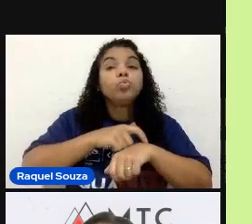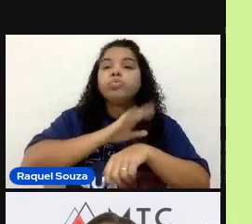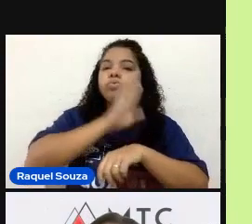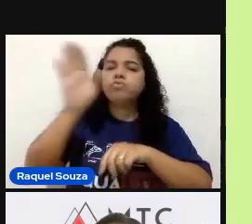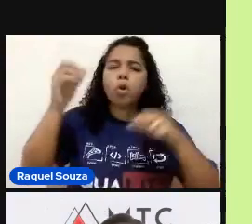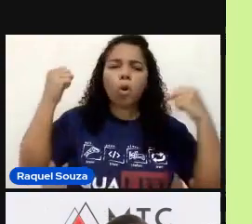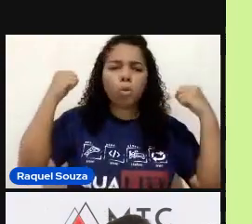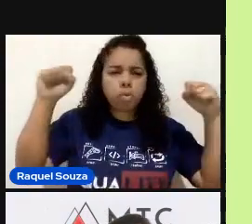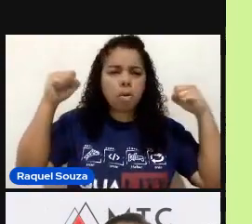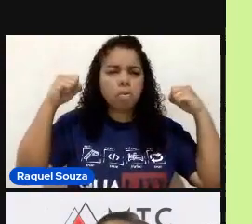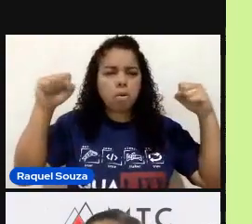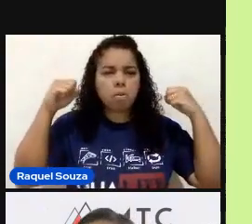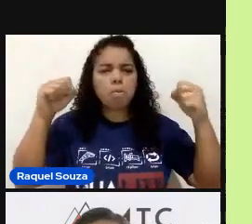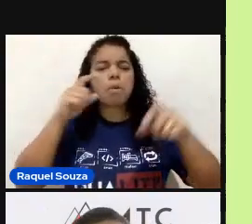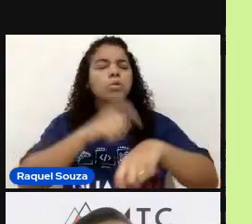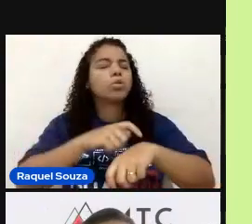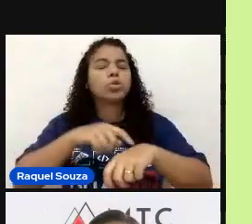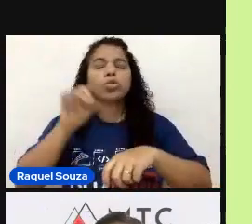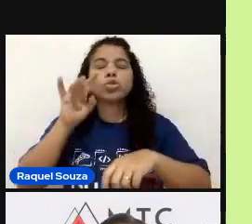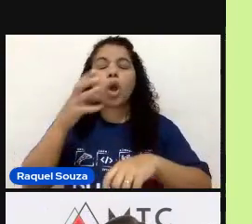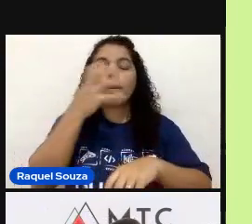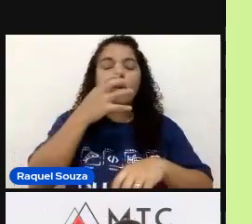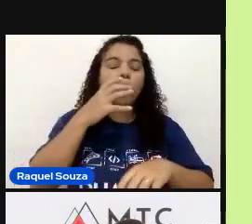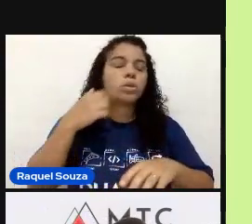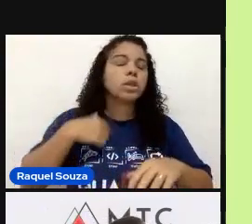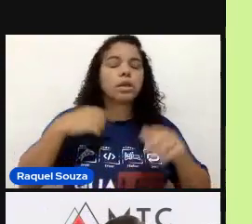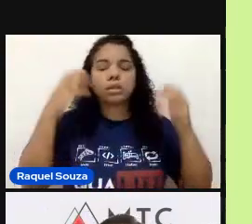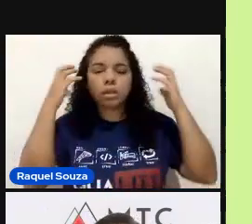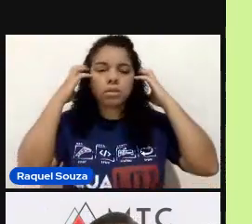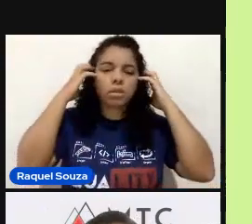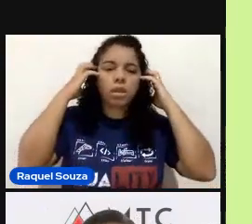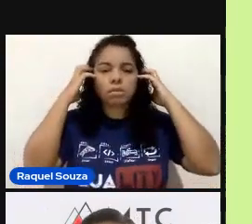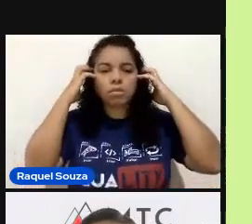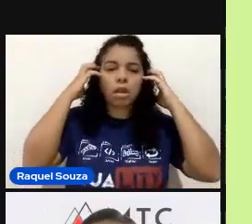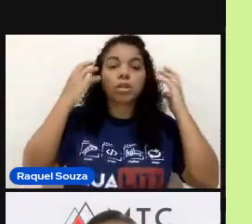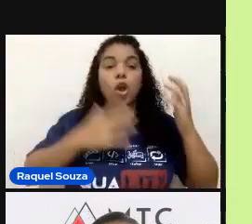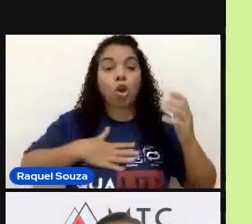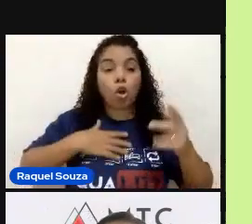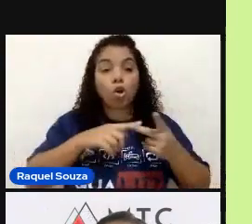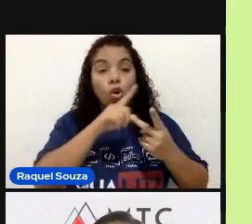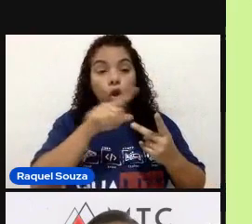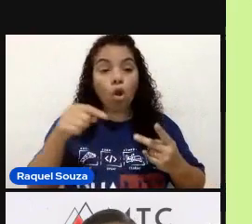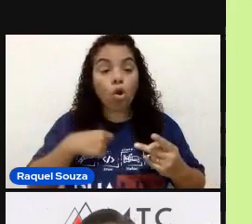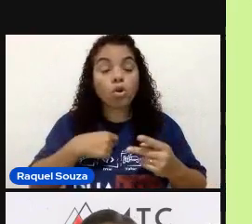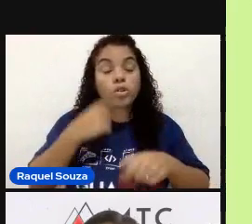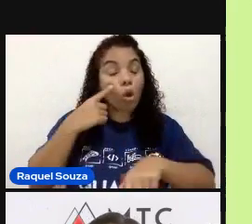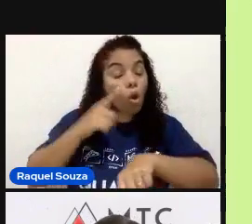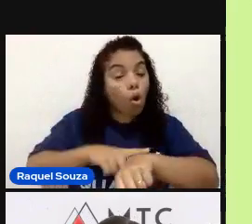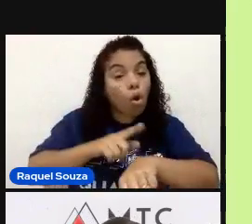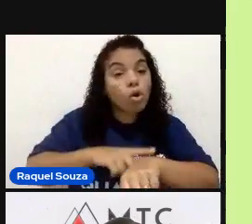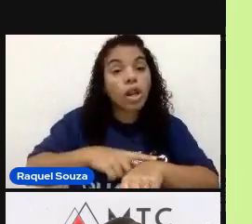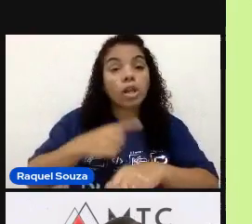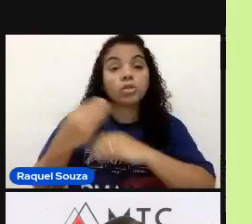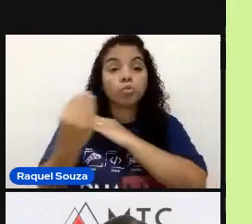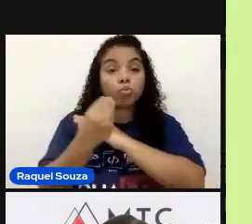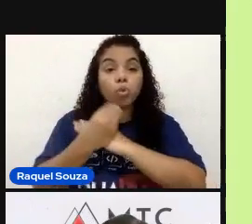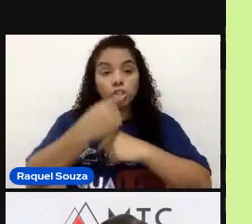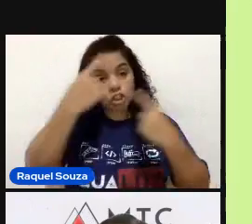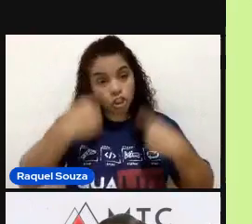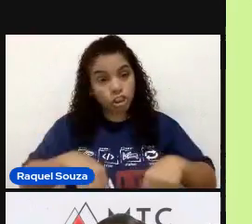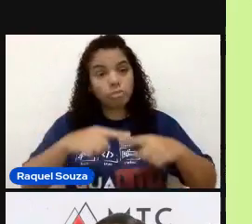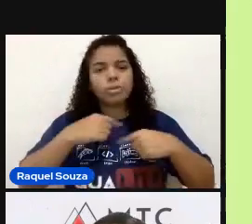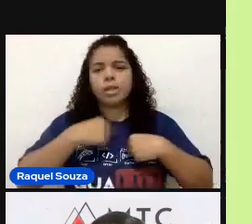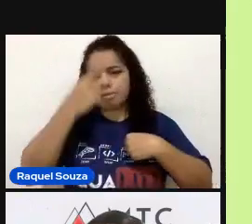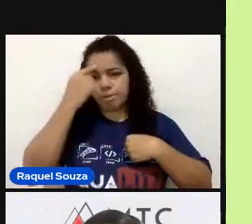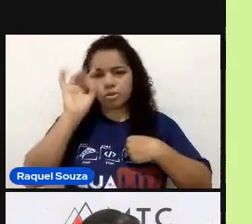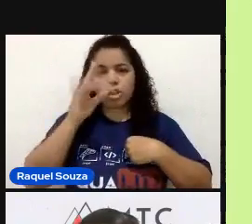academia, é o horário que eu escuto só músicas que eu gosto, é o horário que eu cuido só de mim, que eu penso só em mim. Então, eu comecei a transformar isso em algo